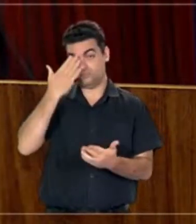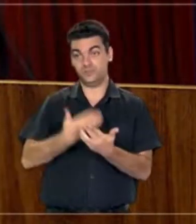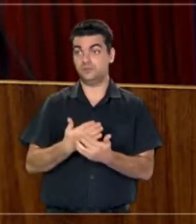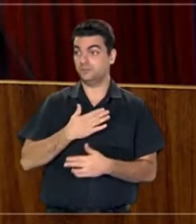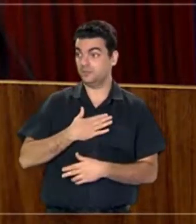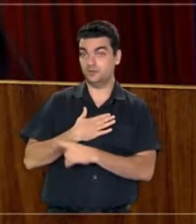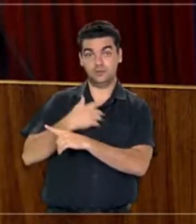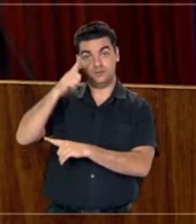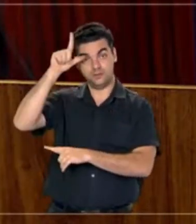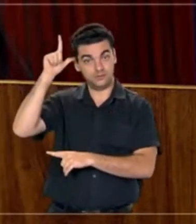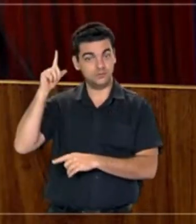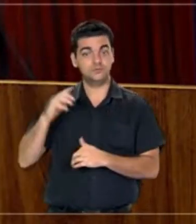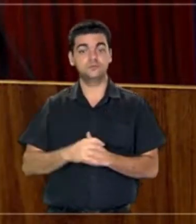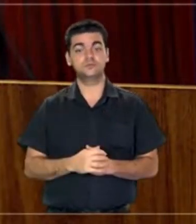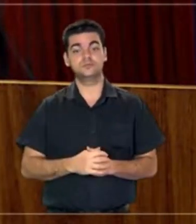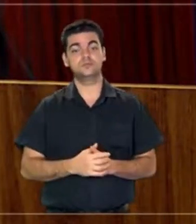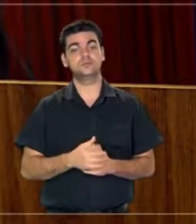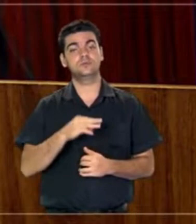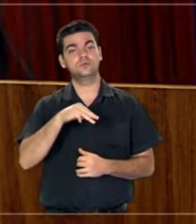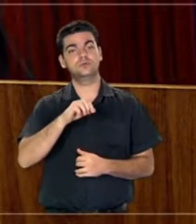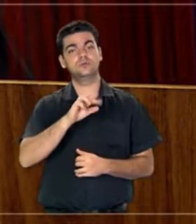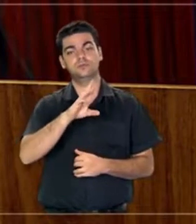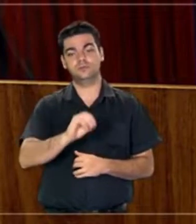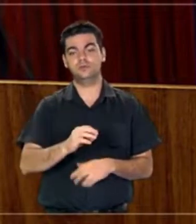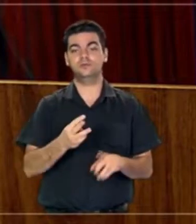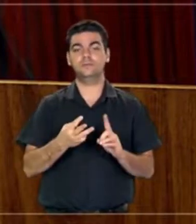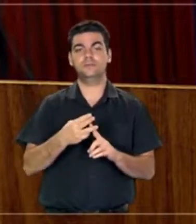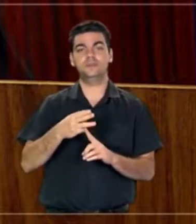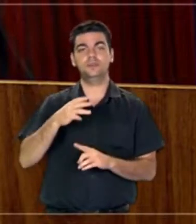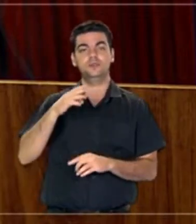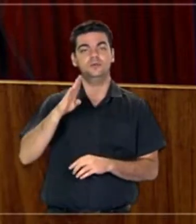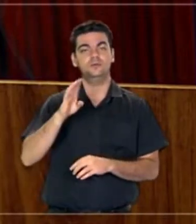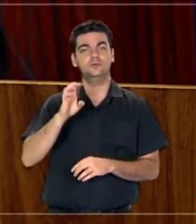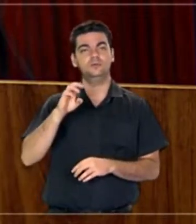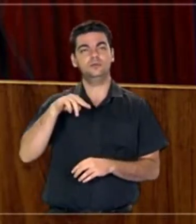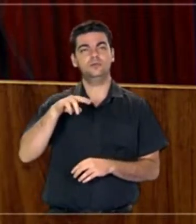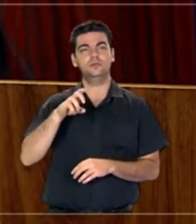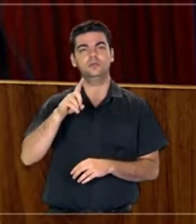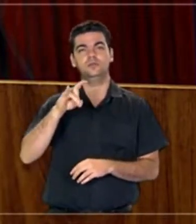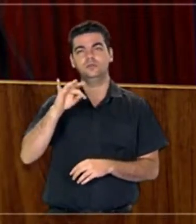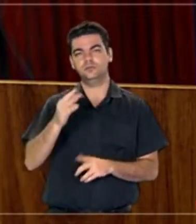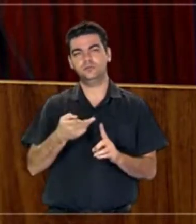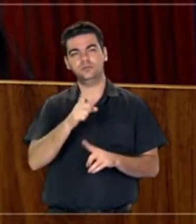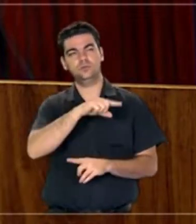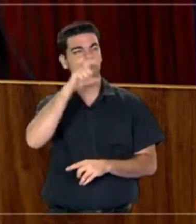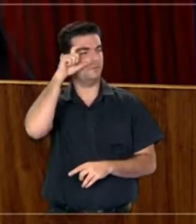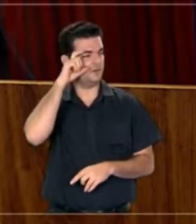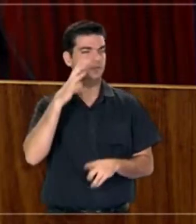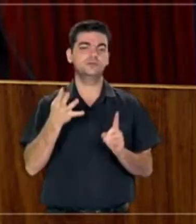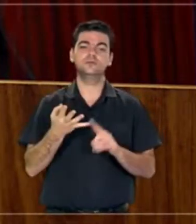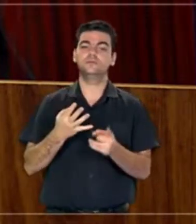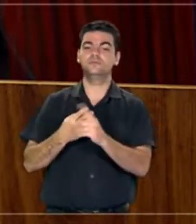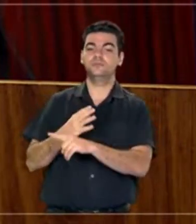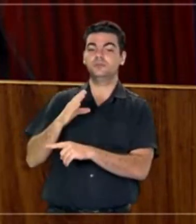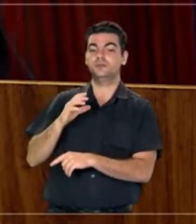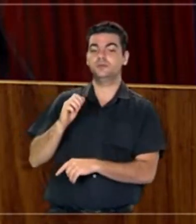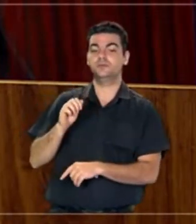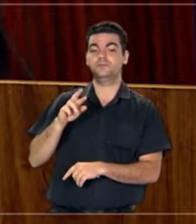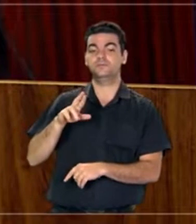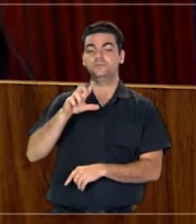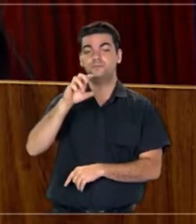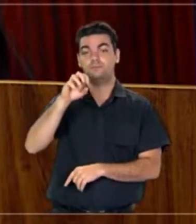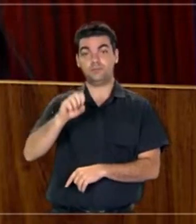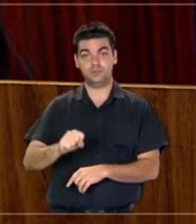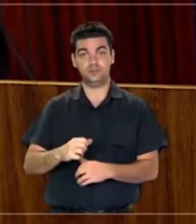Ricardo Lewandowski, ministro Mauro Campbell, ministro Benedito Gonçalves, ministro Sérgio Banhos, ministro Carlos